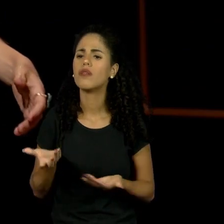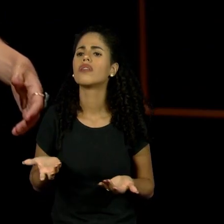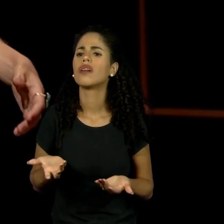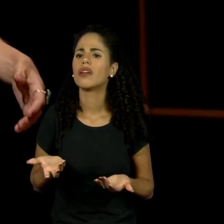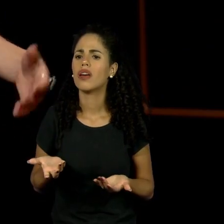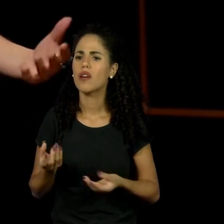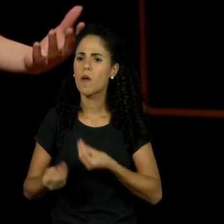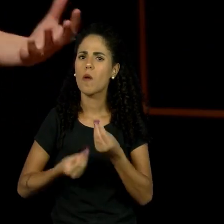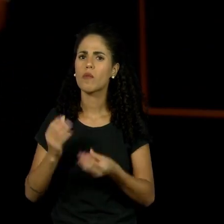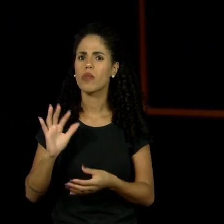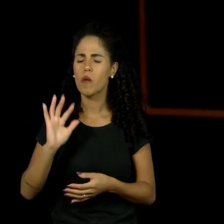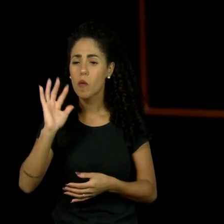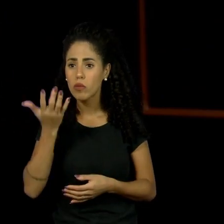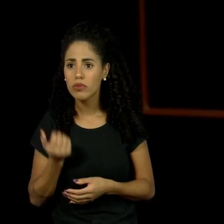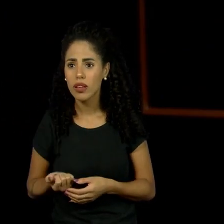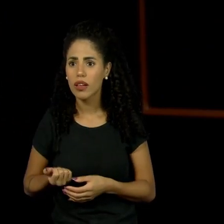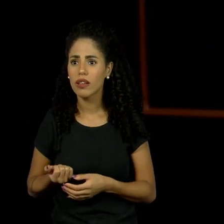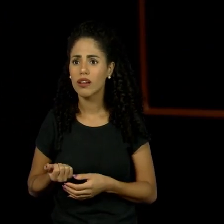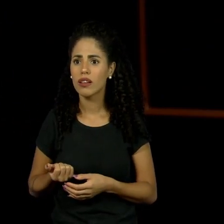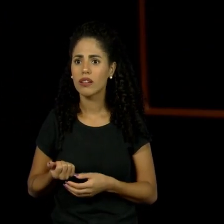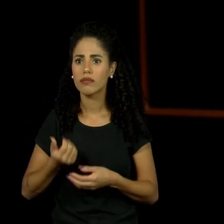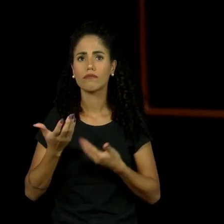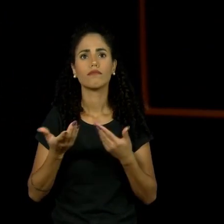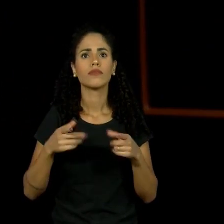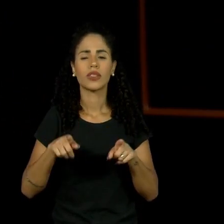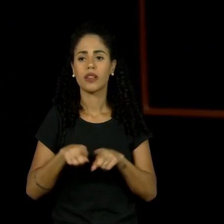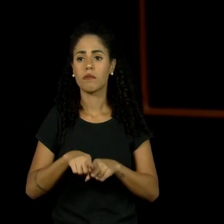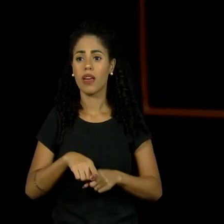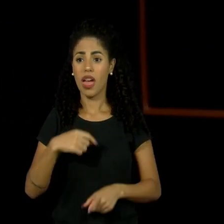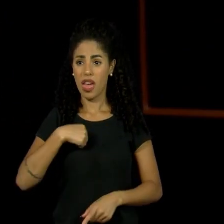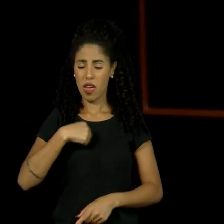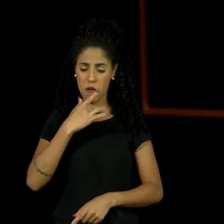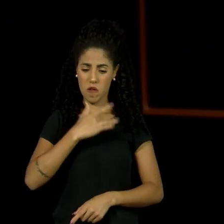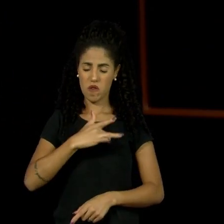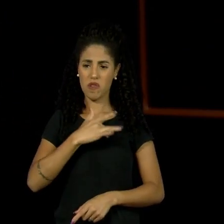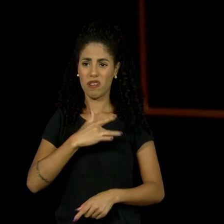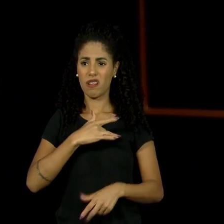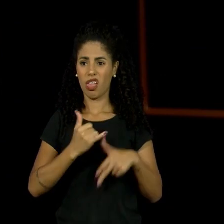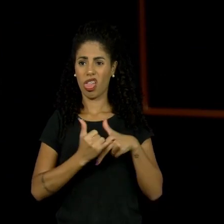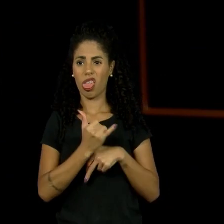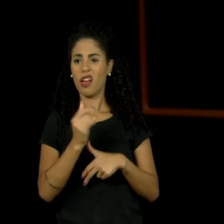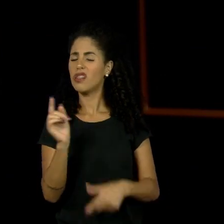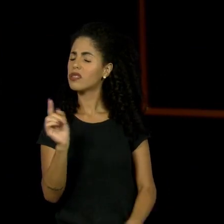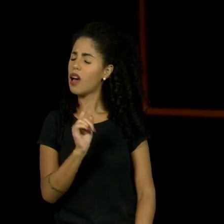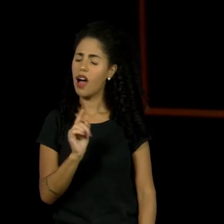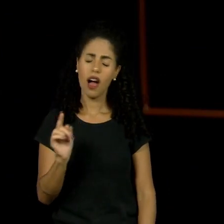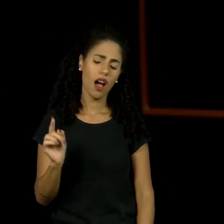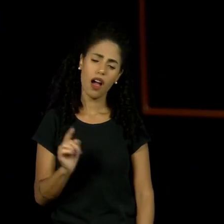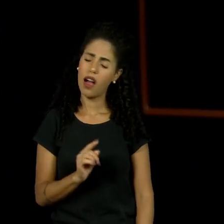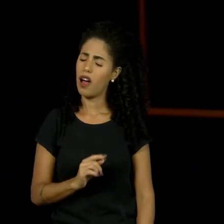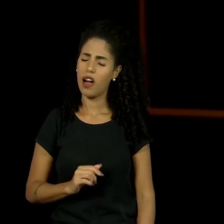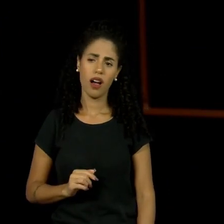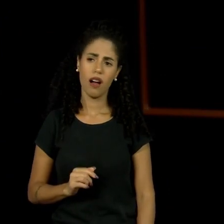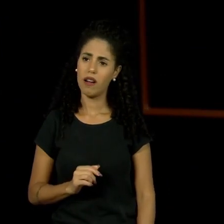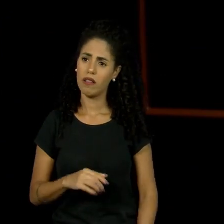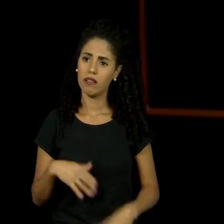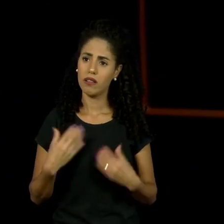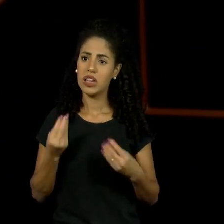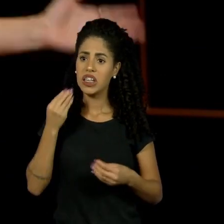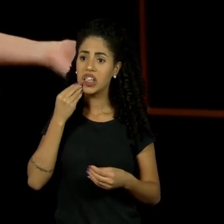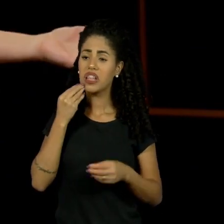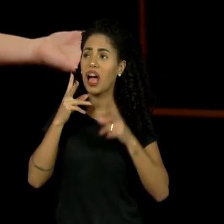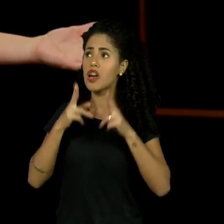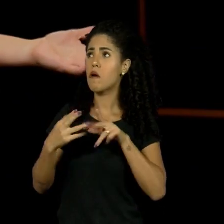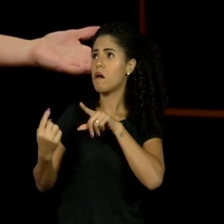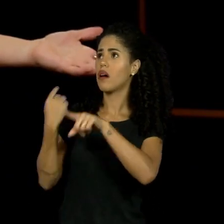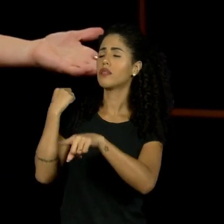dos alentos, um dos principais, assim, não se fazer de vítima e não tentar ser quem você era. Agora